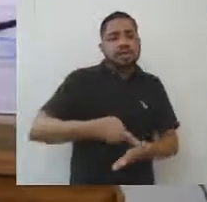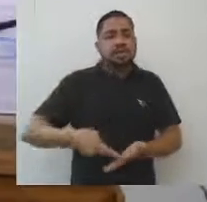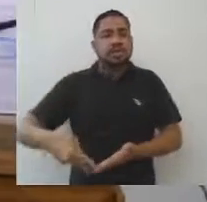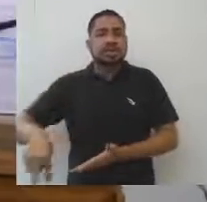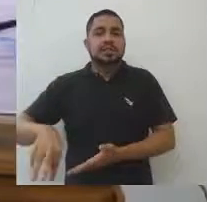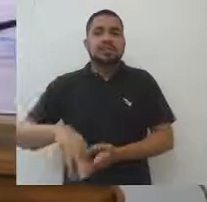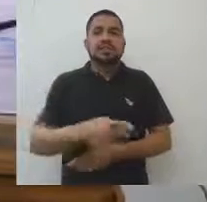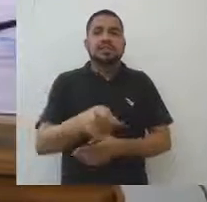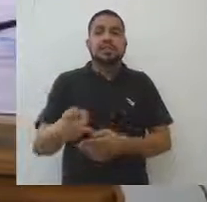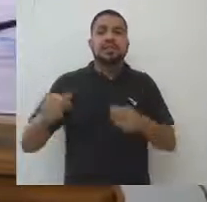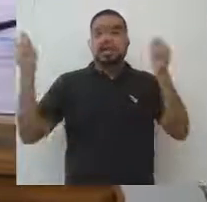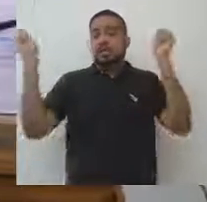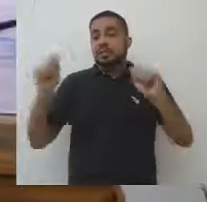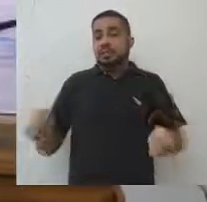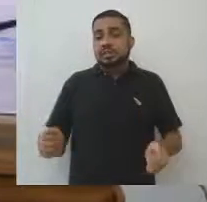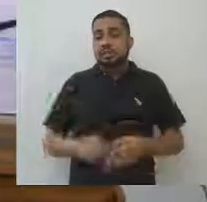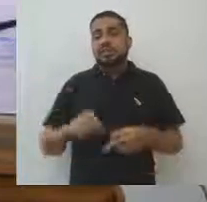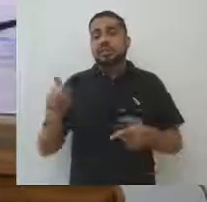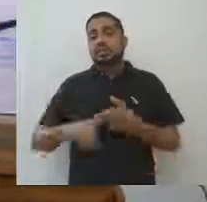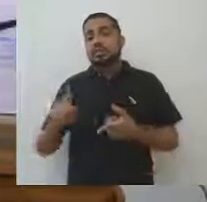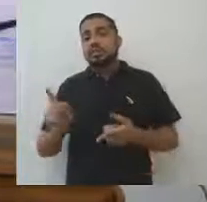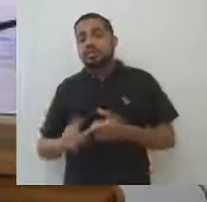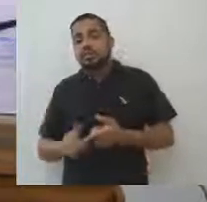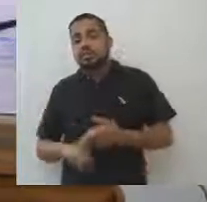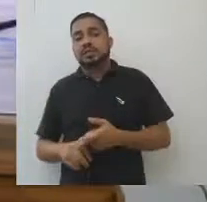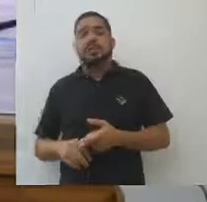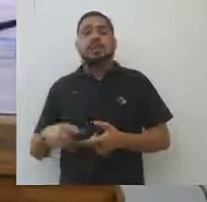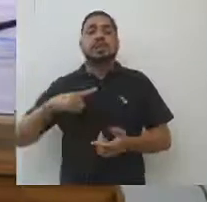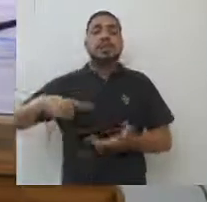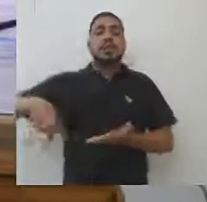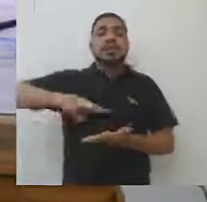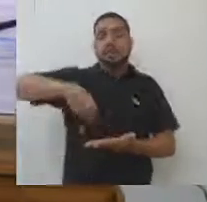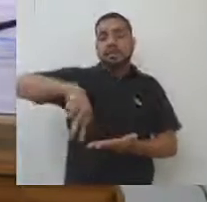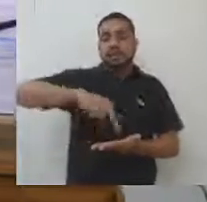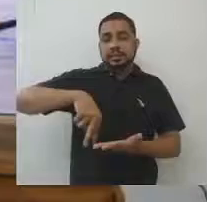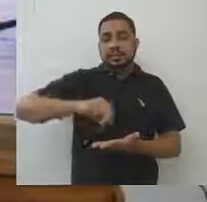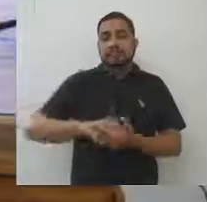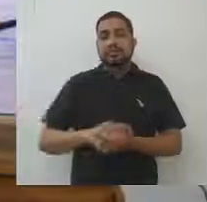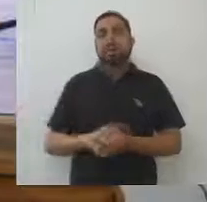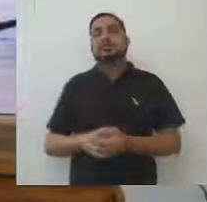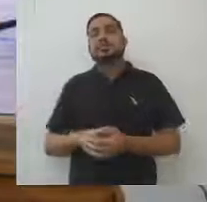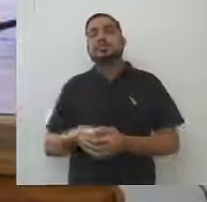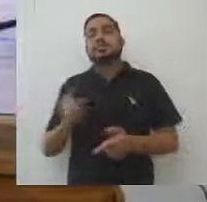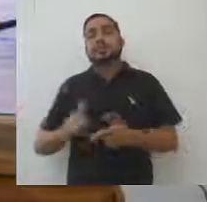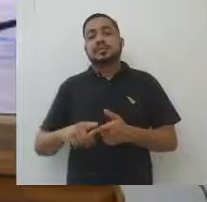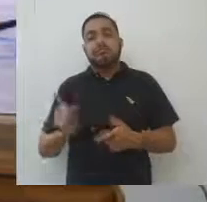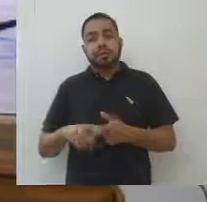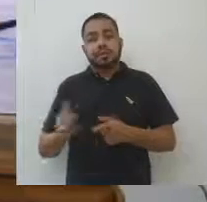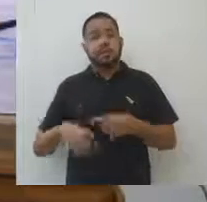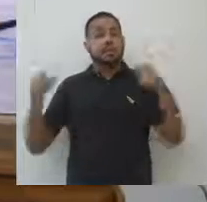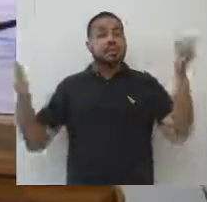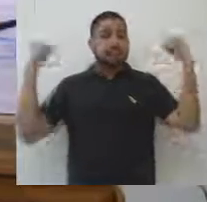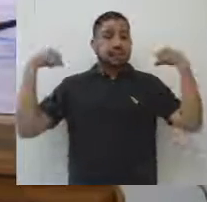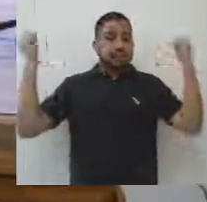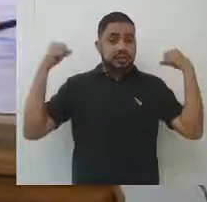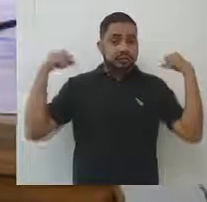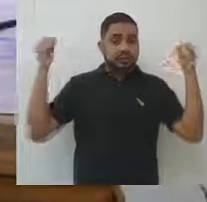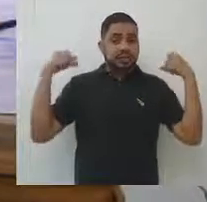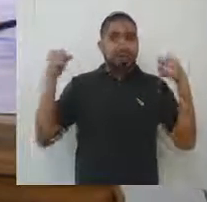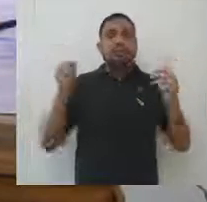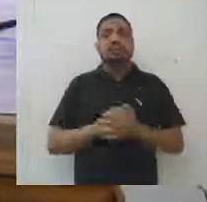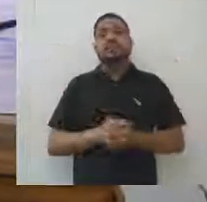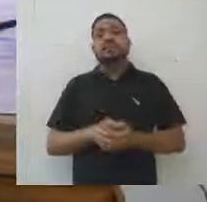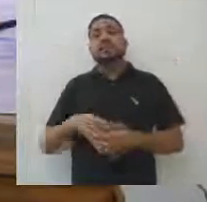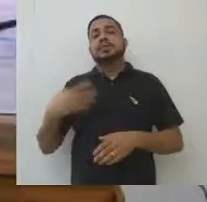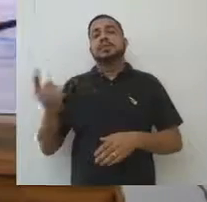artística, a gente tem exemplo da dança, patinação artística, da ginástica, não é isso?